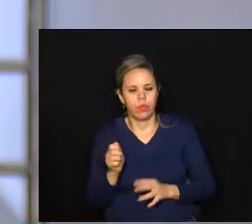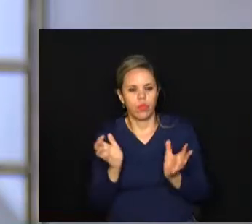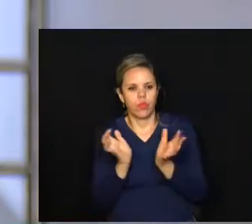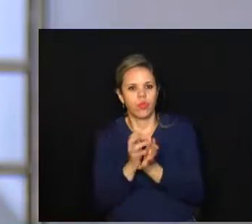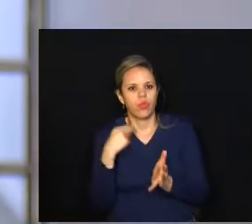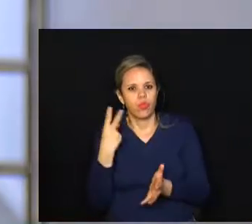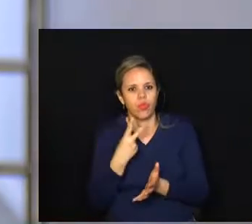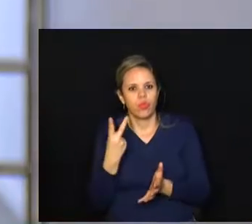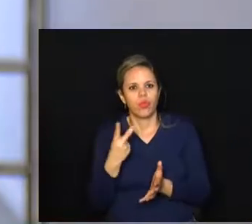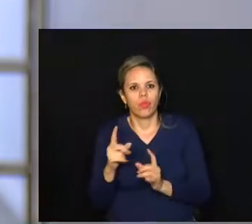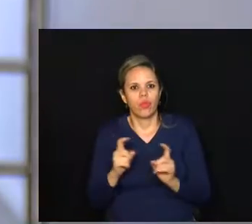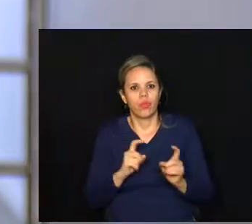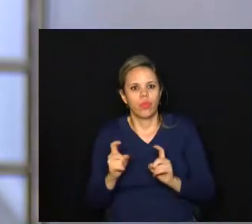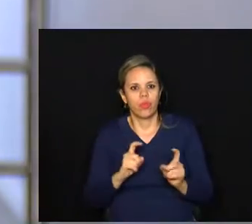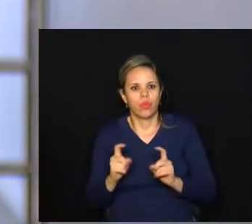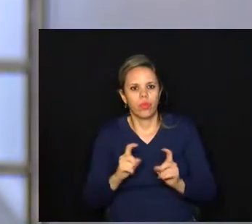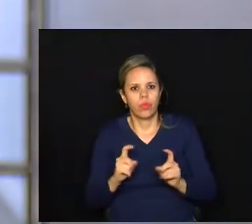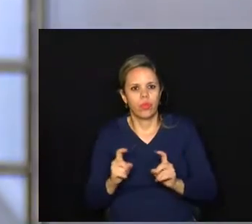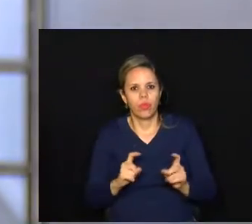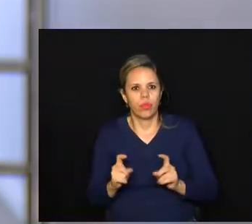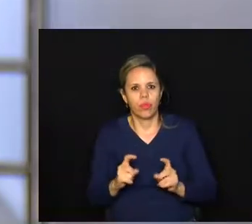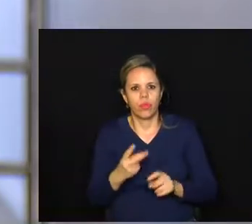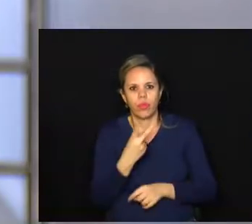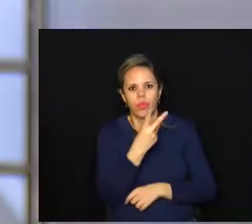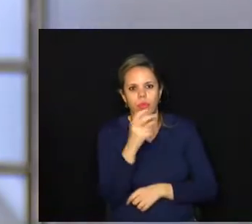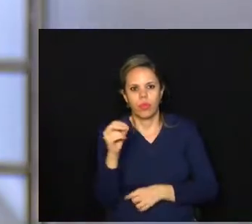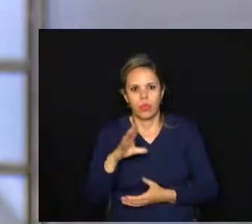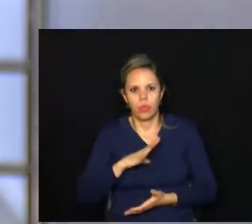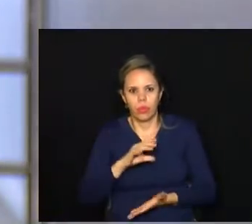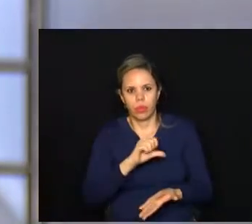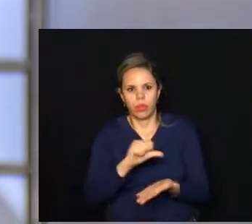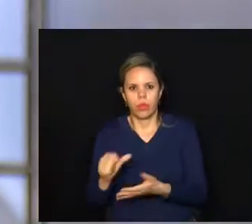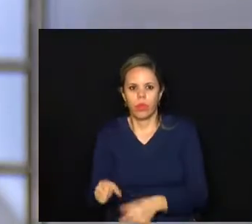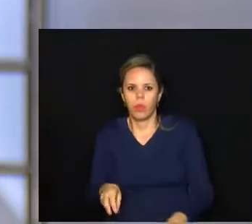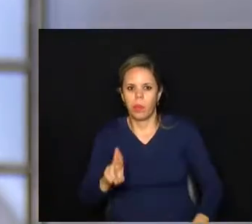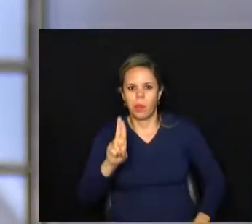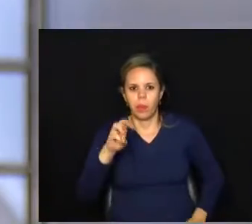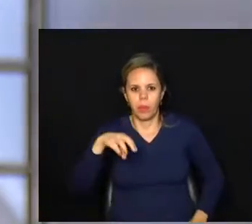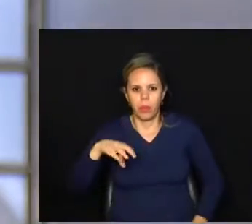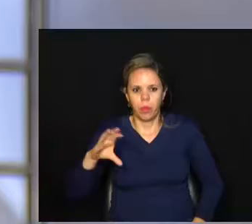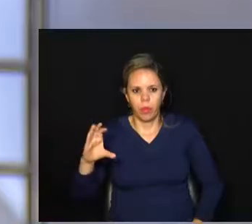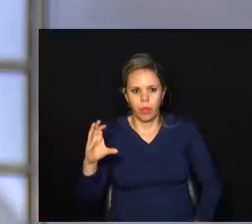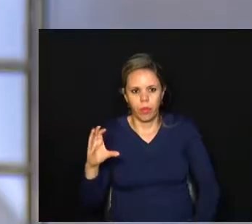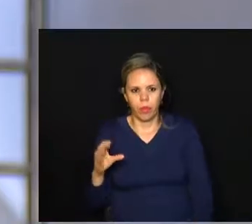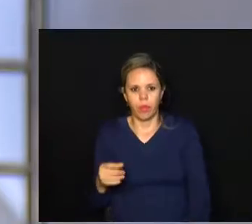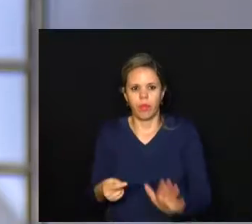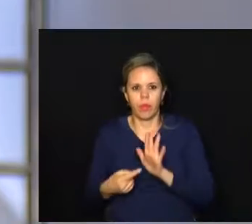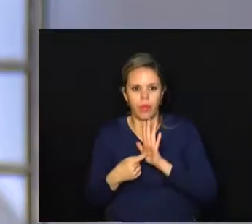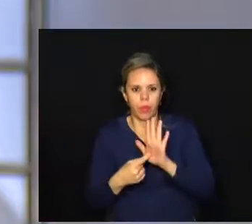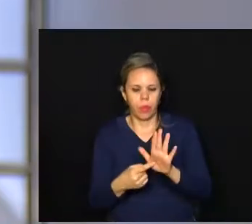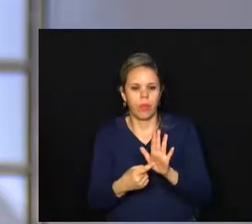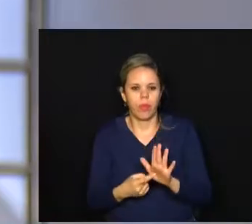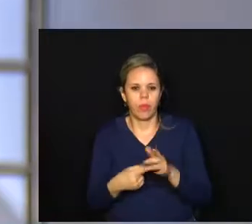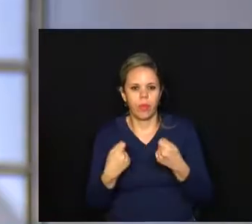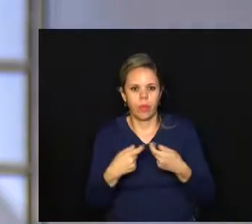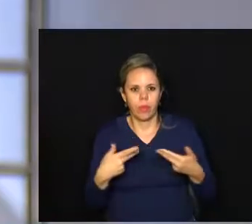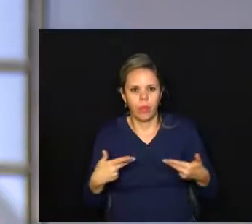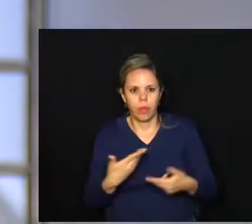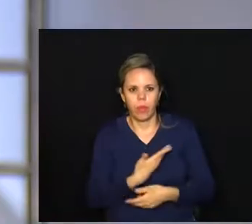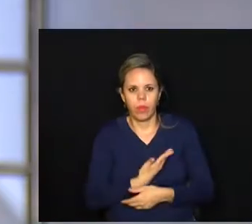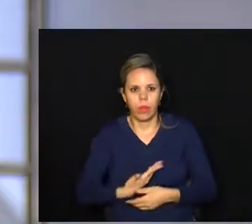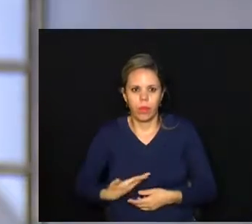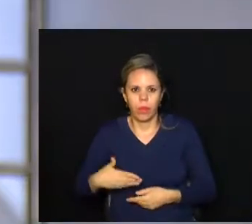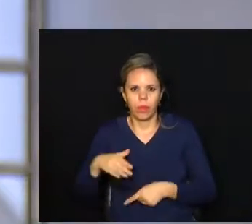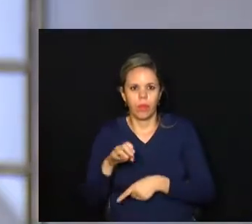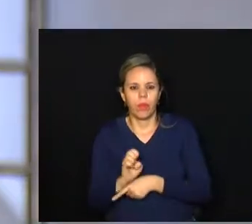que reúne os legislativos dos 20 municípios da RMC, apresentou as demandas ao governo do